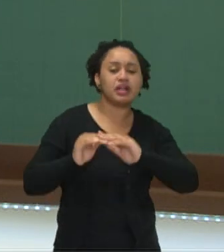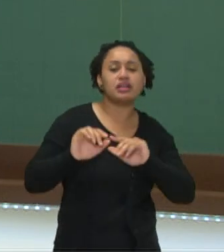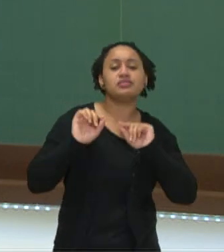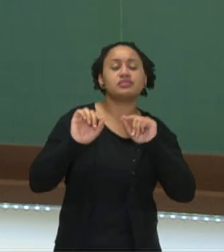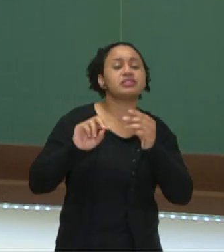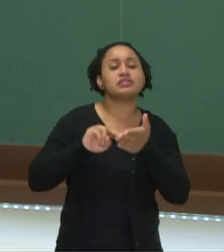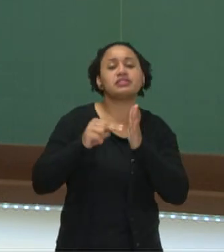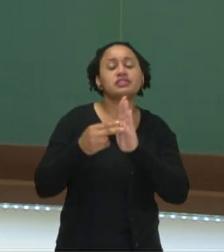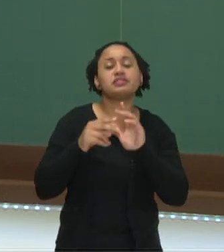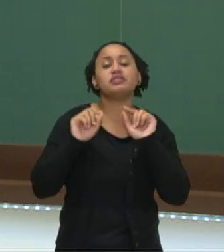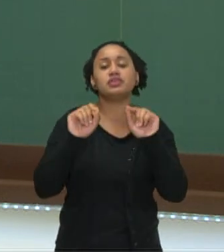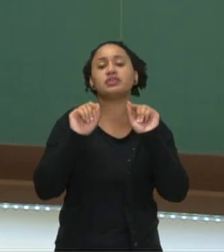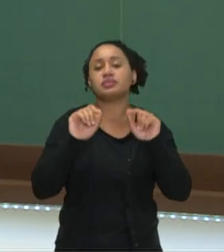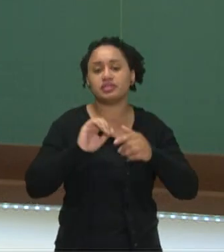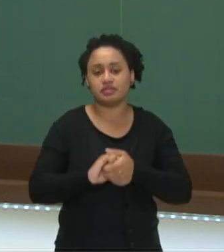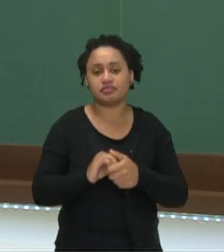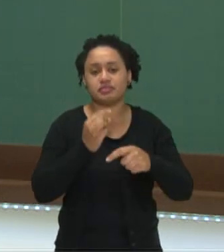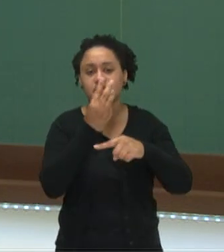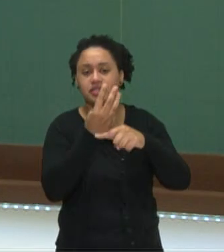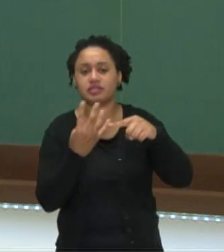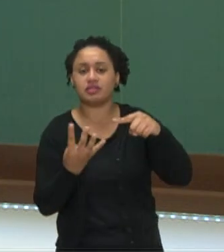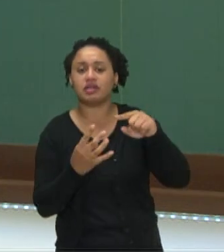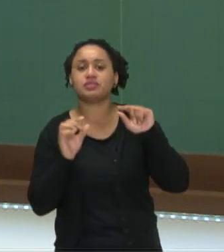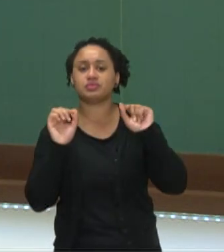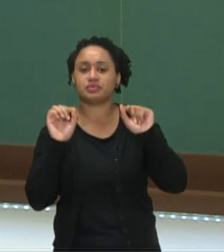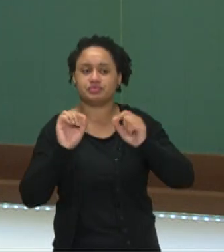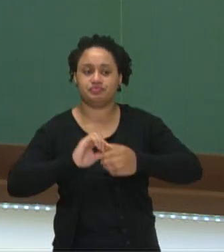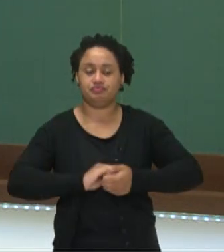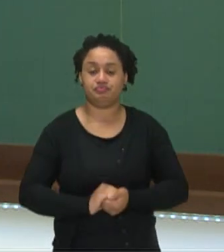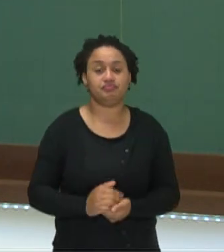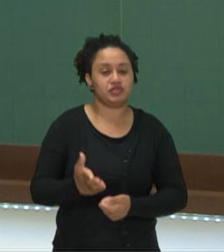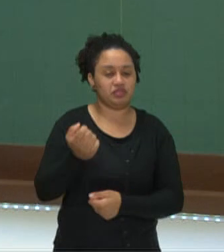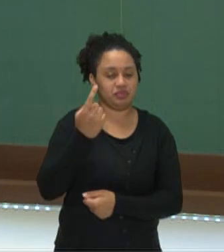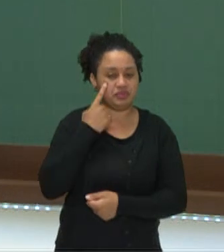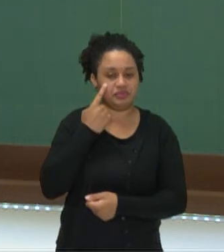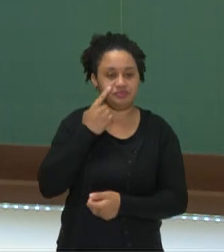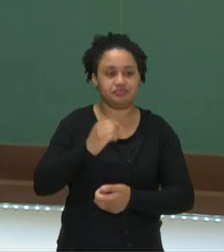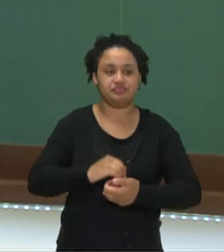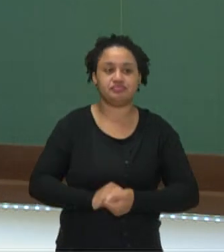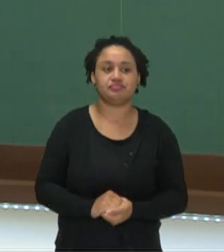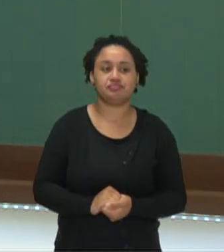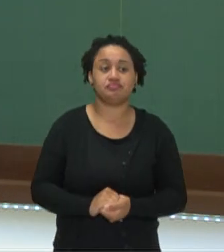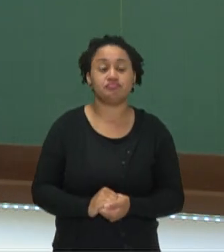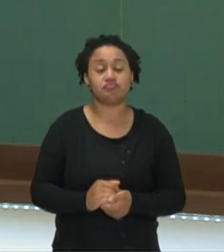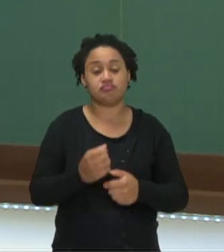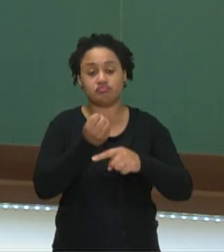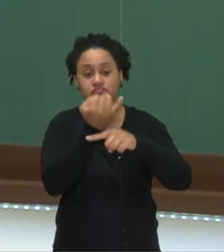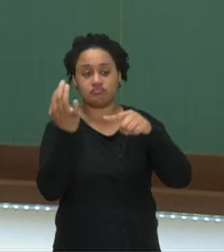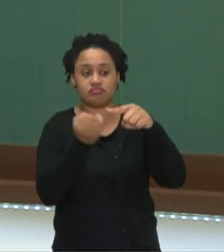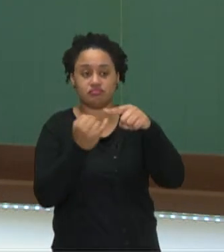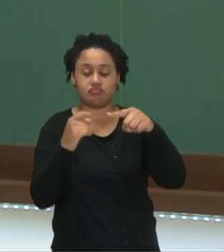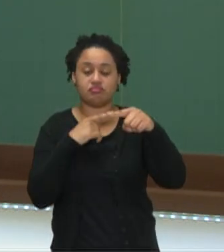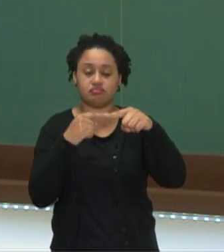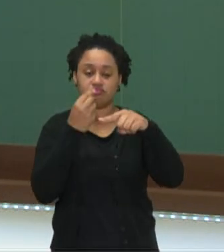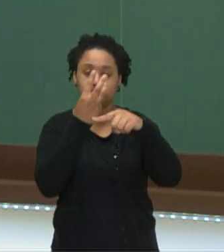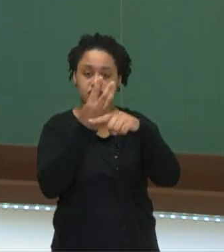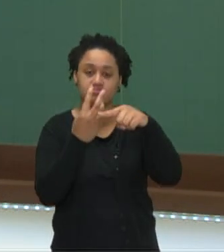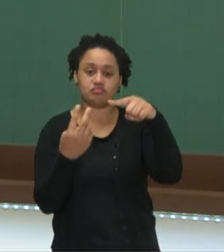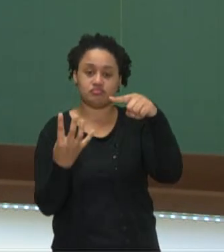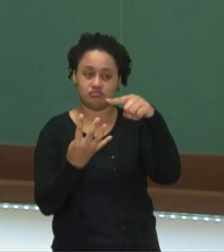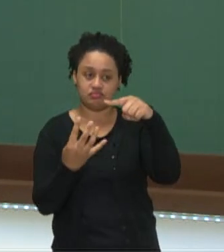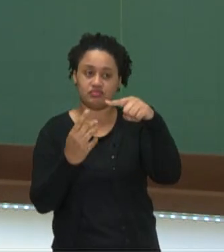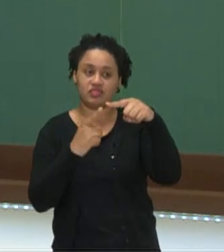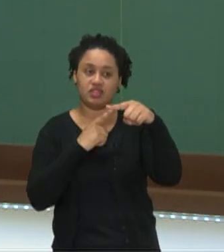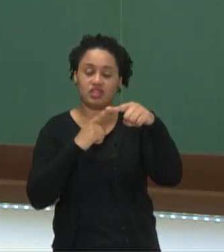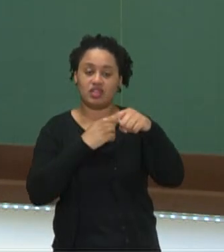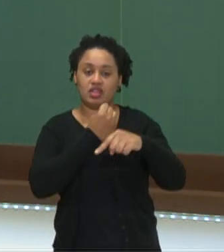no nosso dia a dia? O que isso significa para mim? Vamos lá? Na nossa fração aqui, 3 sobre 4, nós